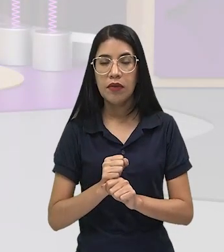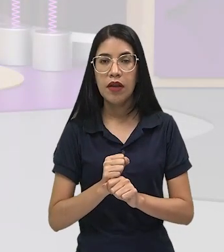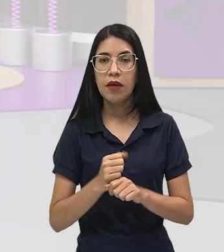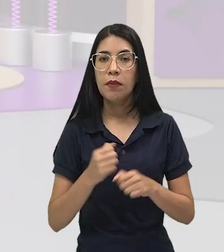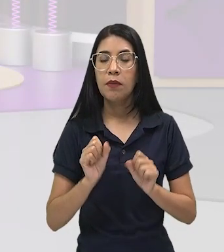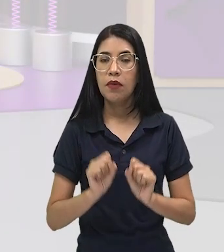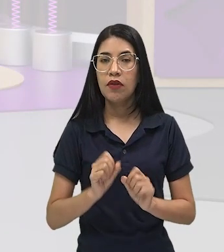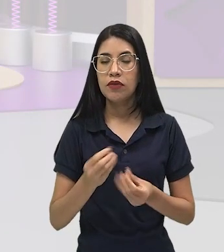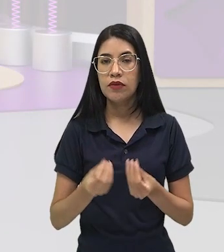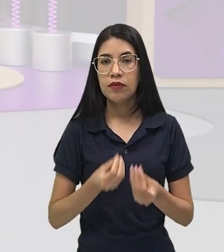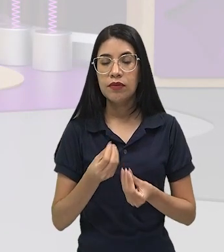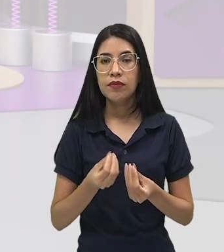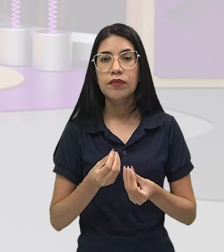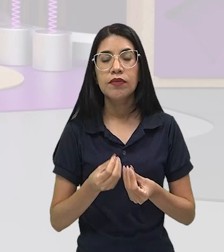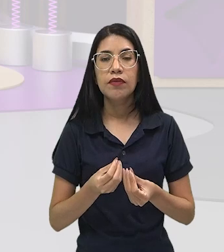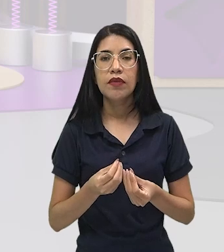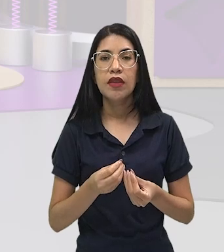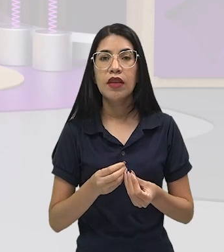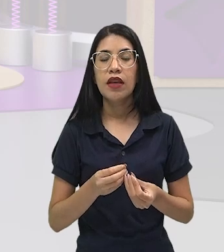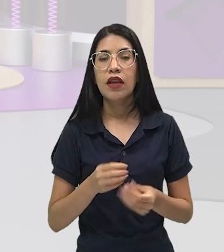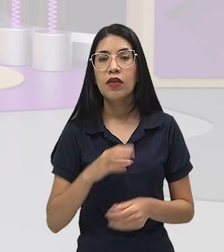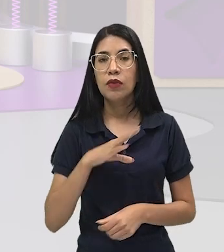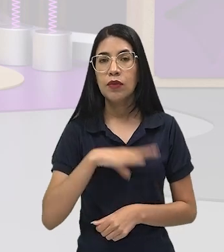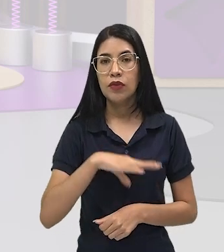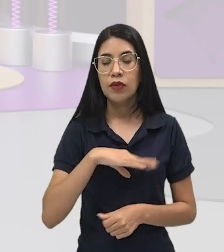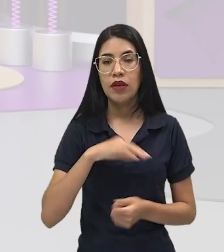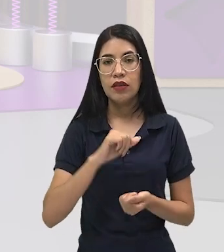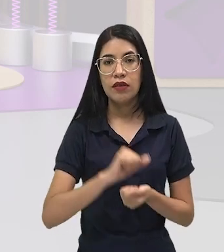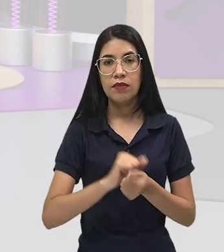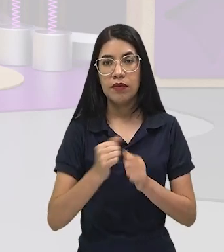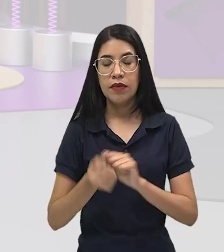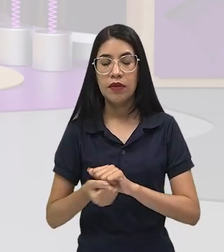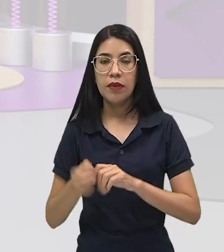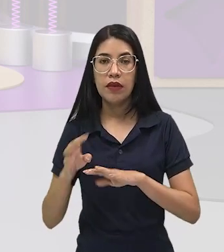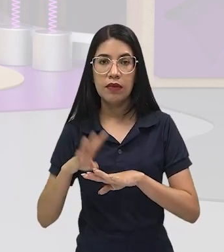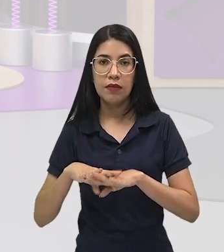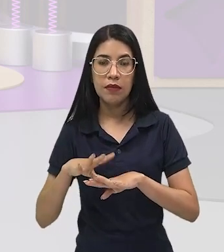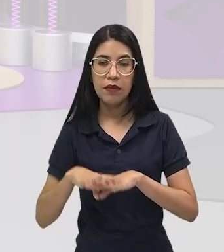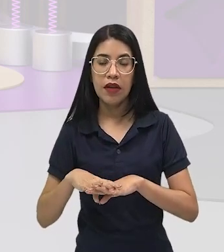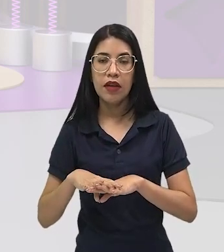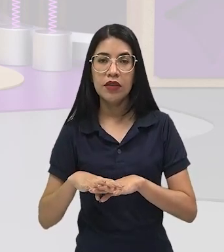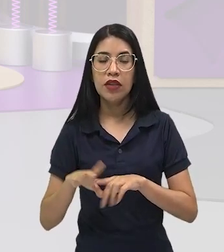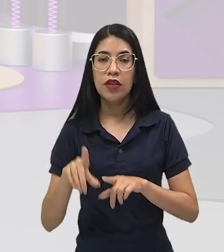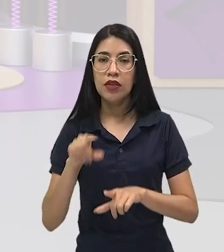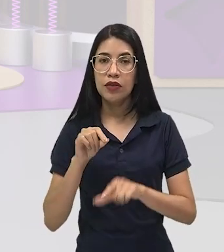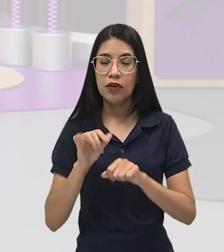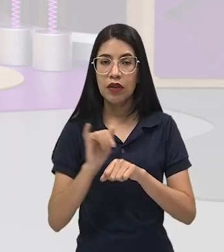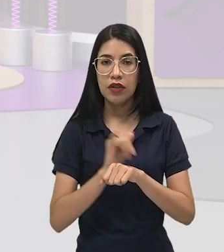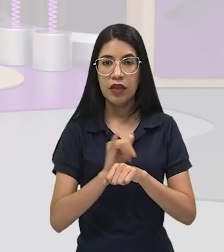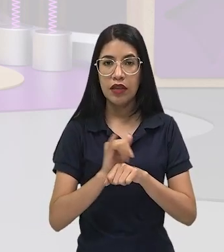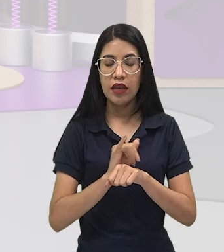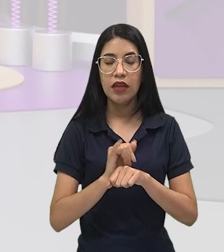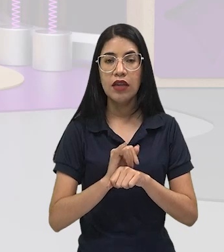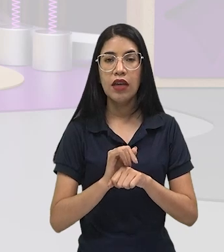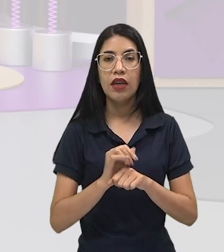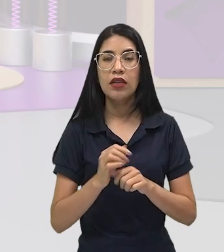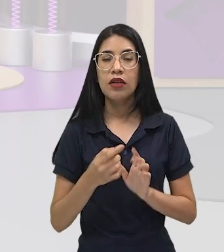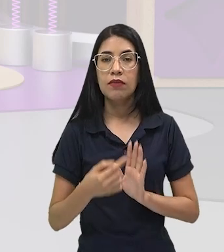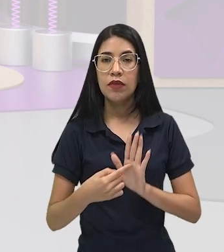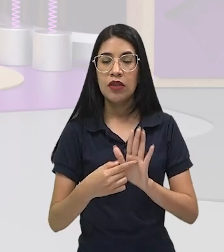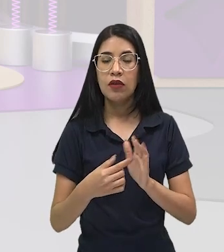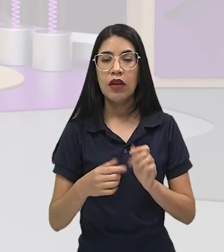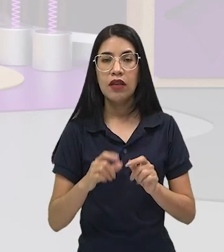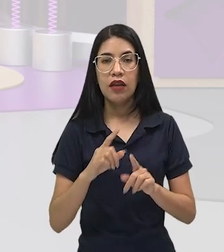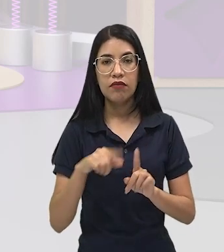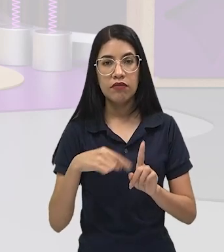pode exatamente fazer a transcodificação, como nós fizemos, escolhe um dos métodos. Nós vimos o método da adição e